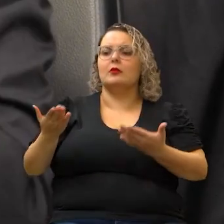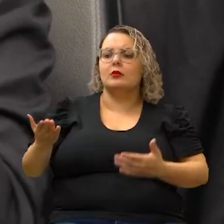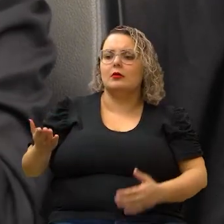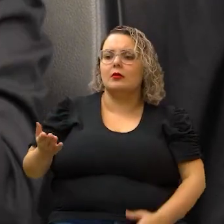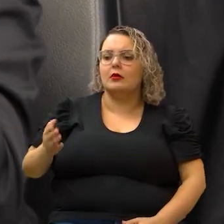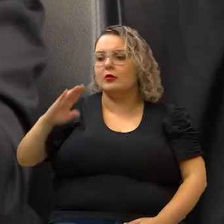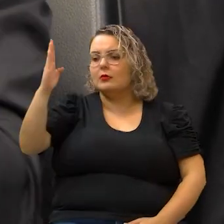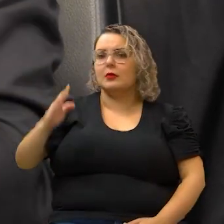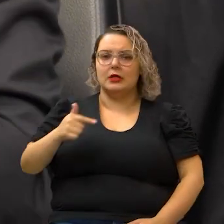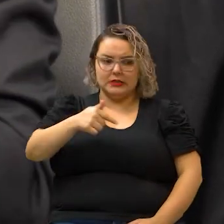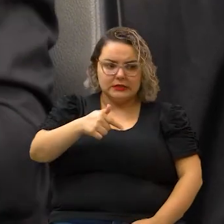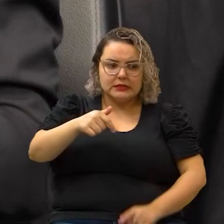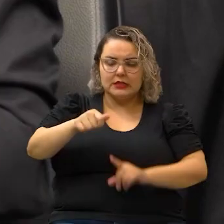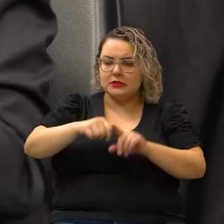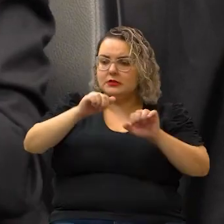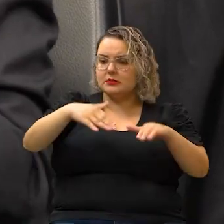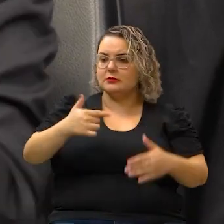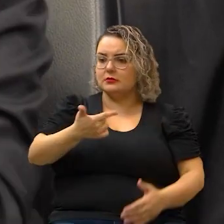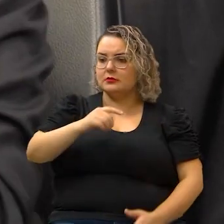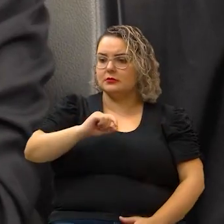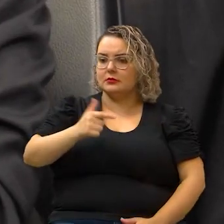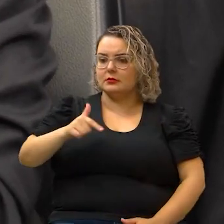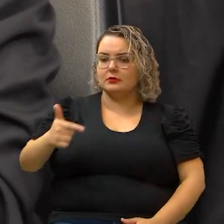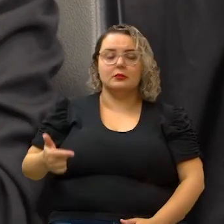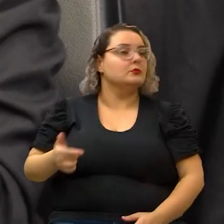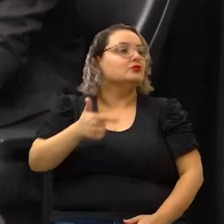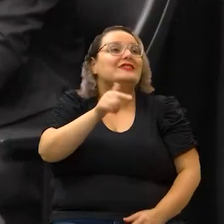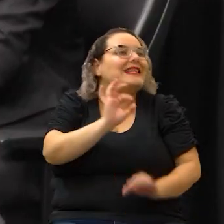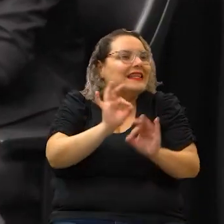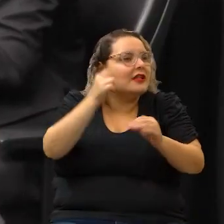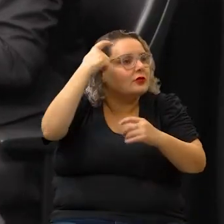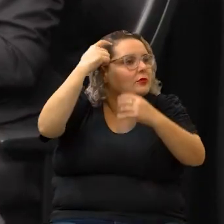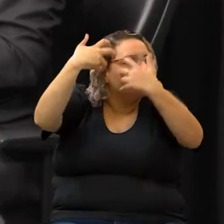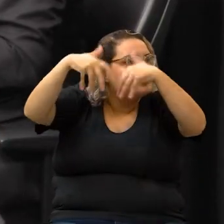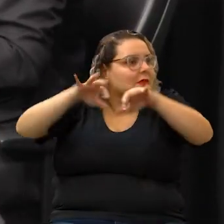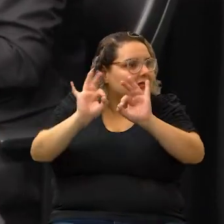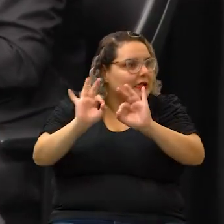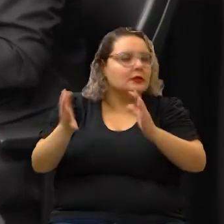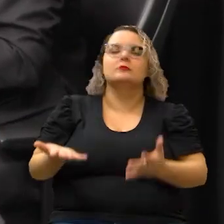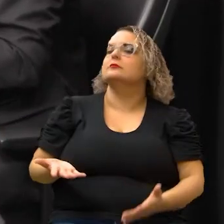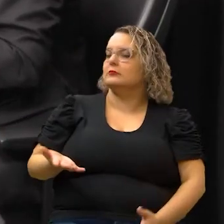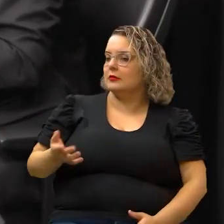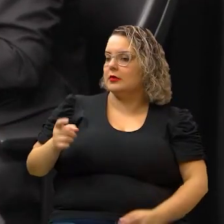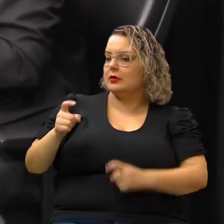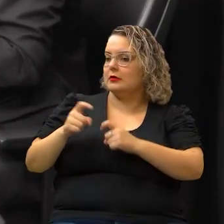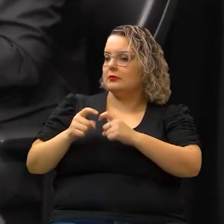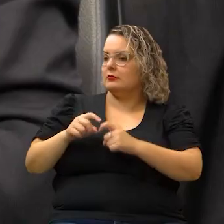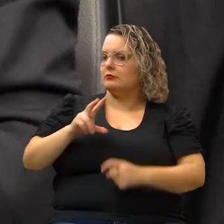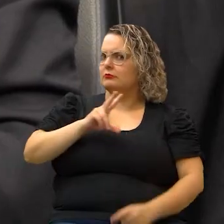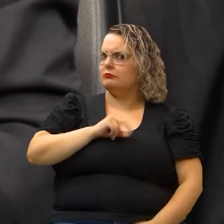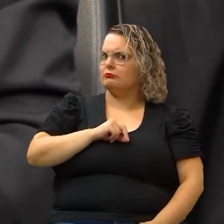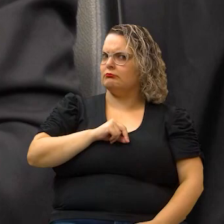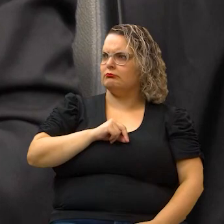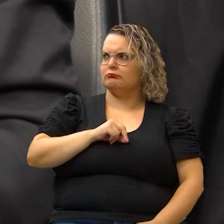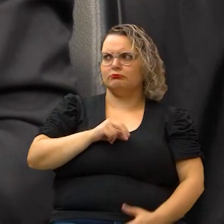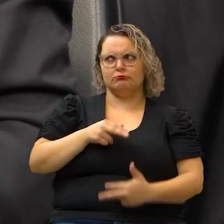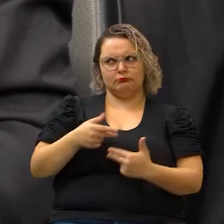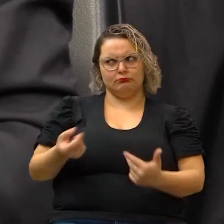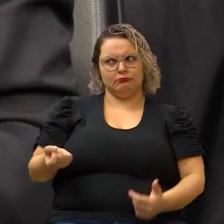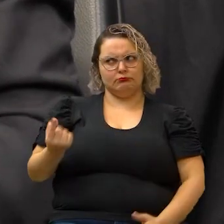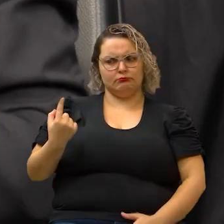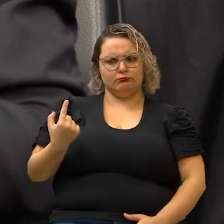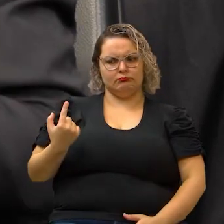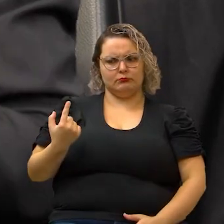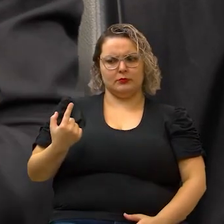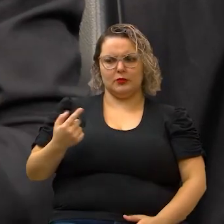a independência do Brasil? 7 de setembro de 1822. Ou seja, não tinha nada neurológico. Aí eu falei assim, aí o médico falou, nossa, tem alguma coisa